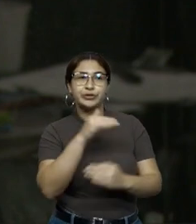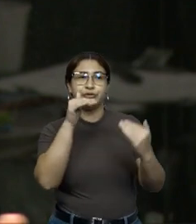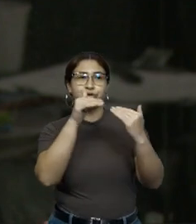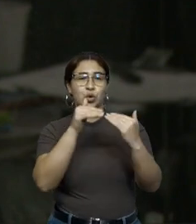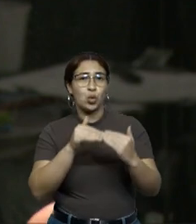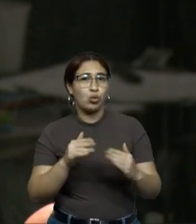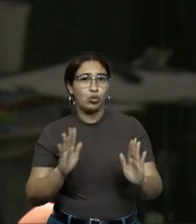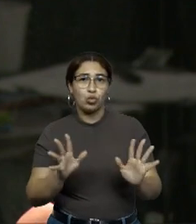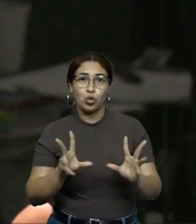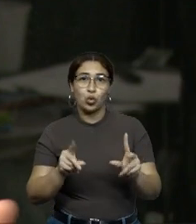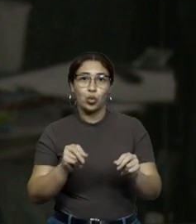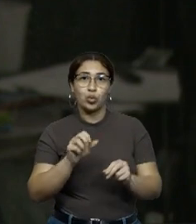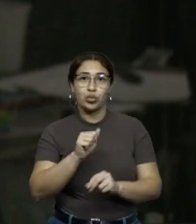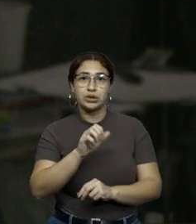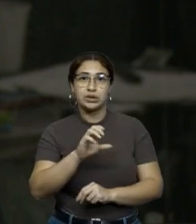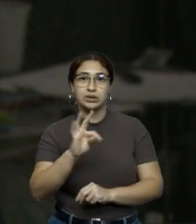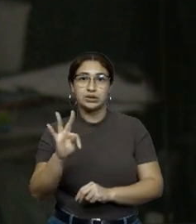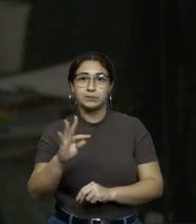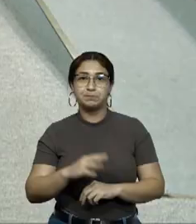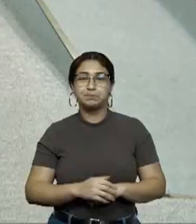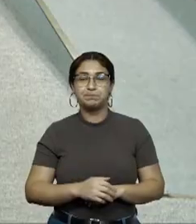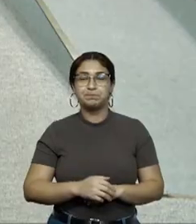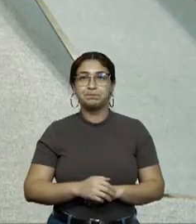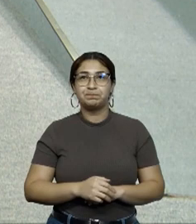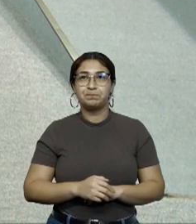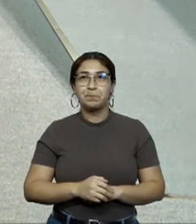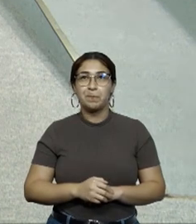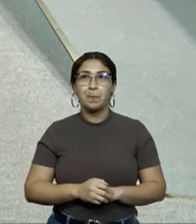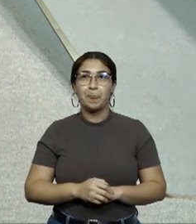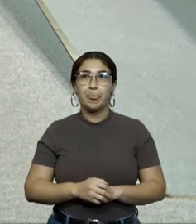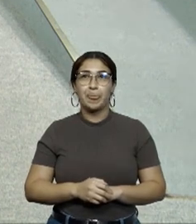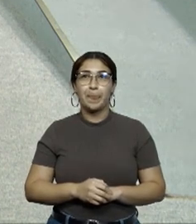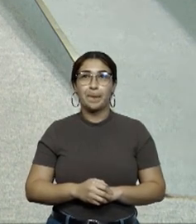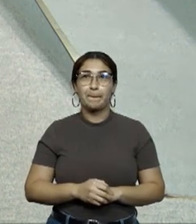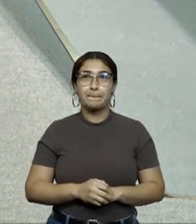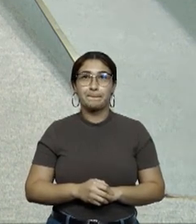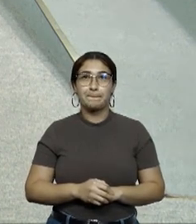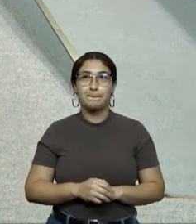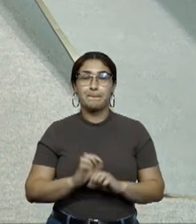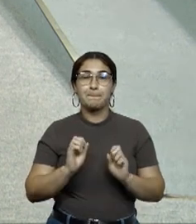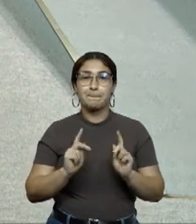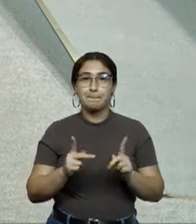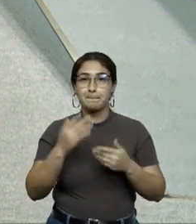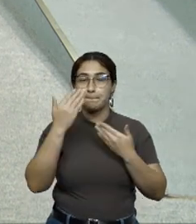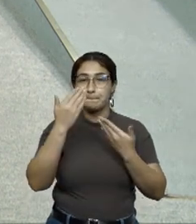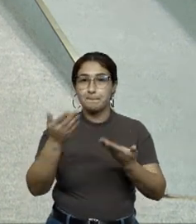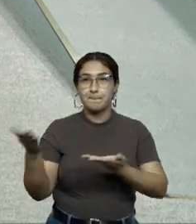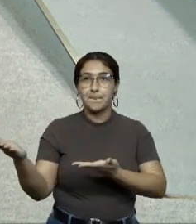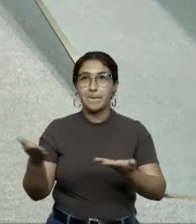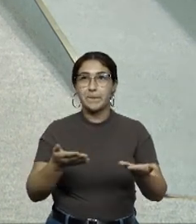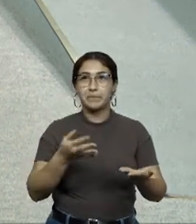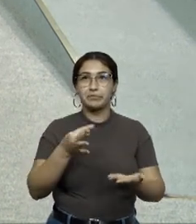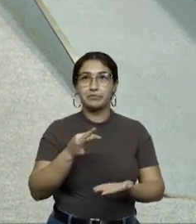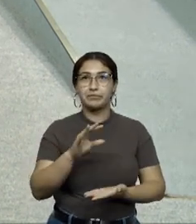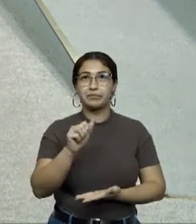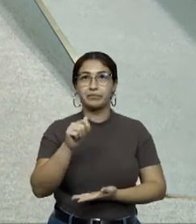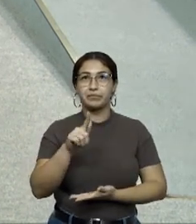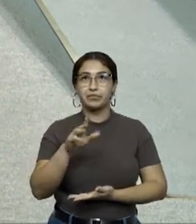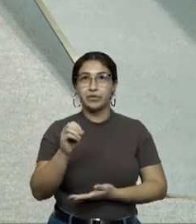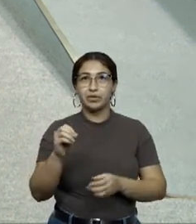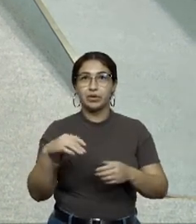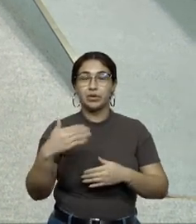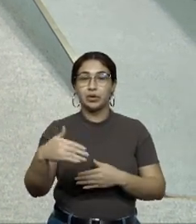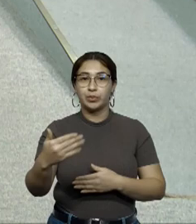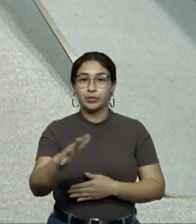dos assentos Obrigado OK obrigada o Tiago e depois da Regional de